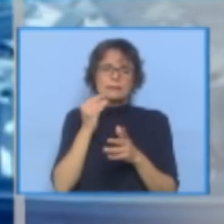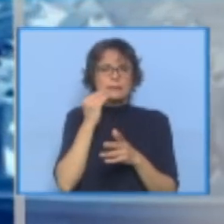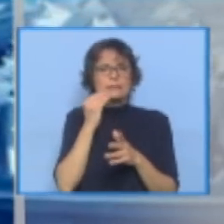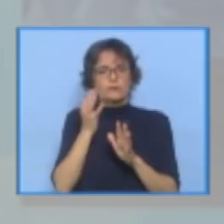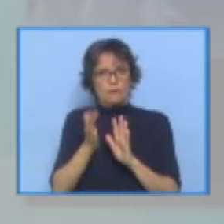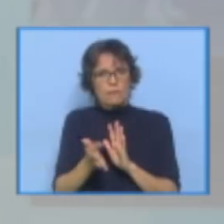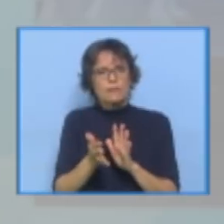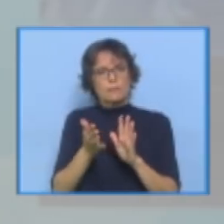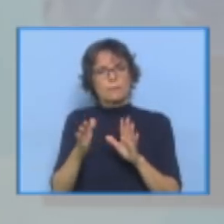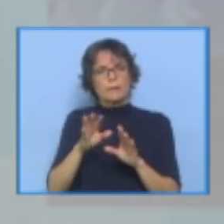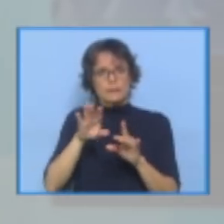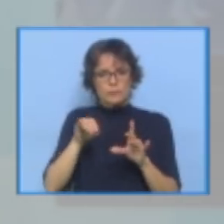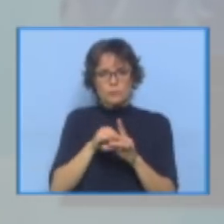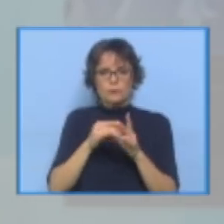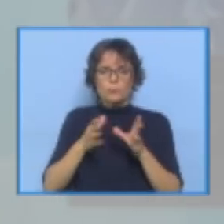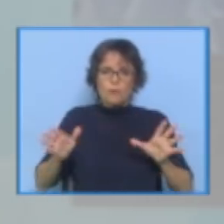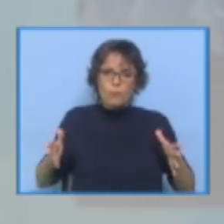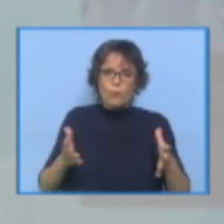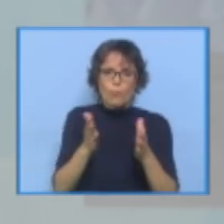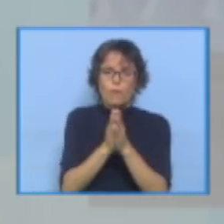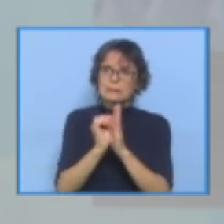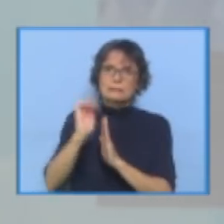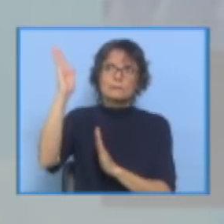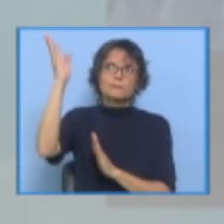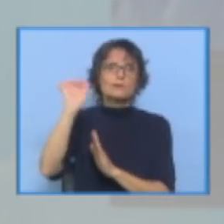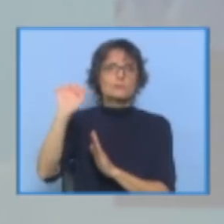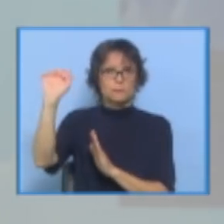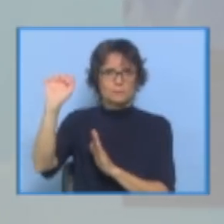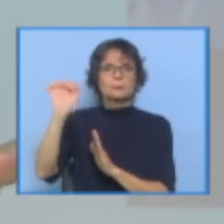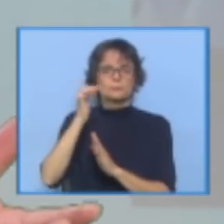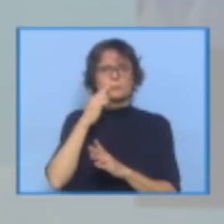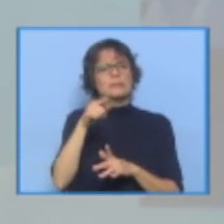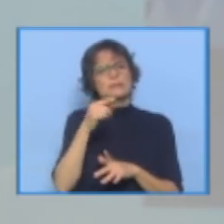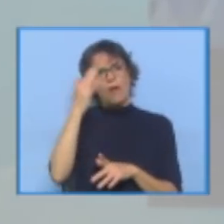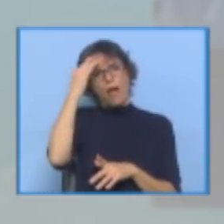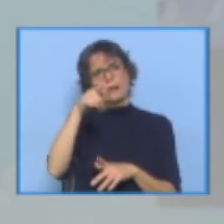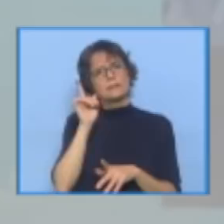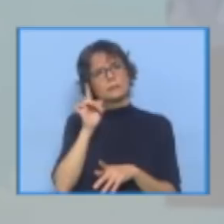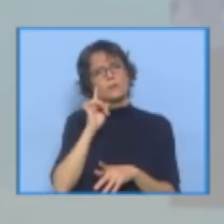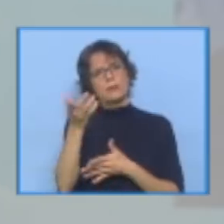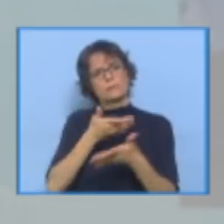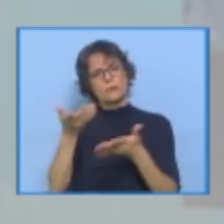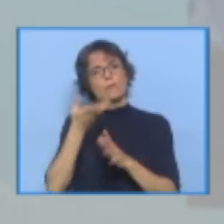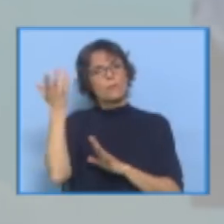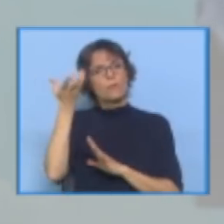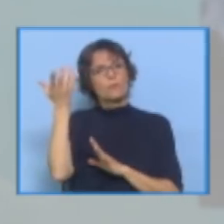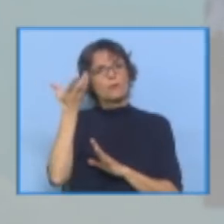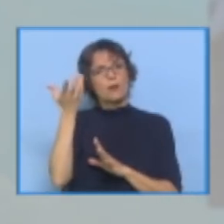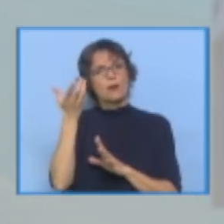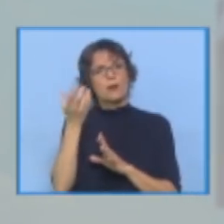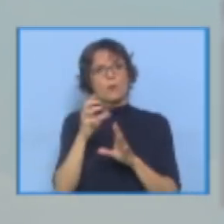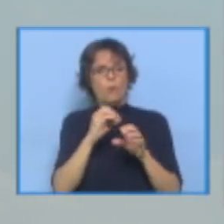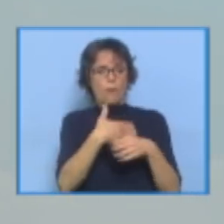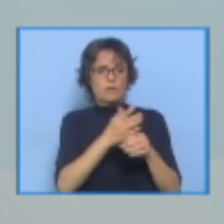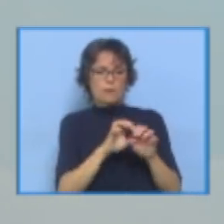E são importantes estas iniciativas, na sua opinião, para o diálogo cultural com franjas da sociedade e